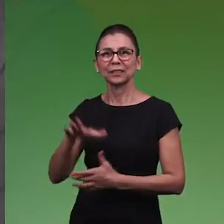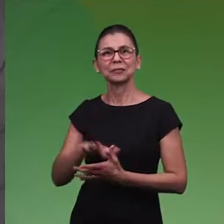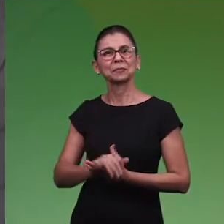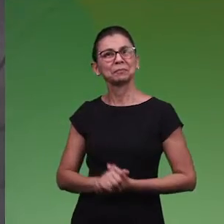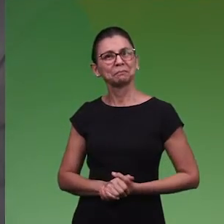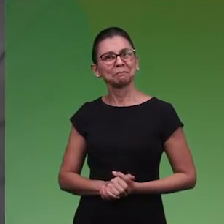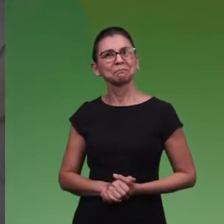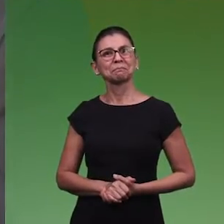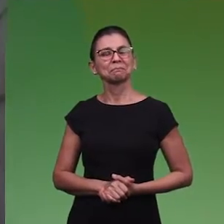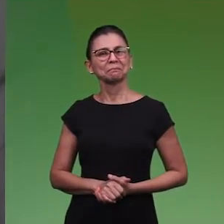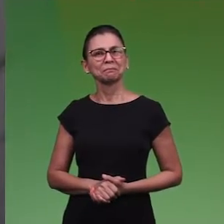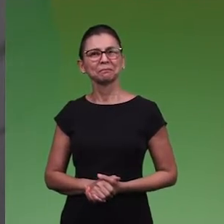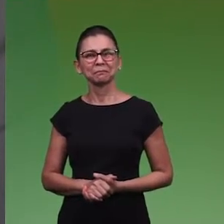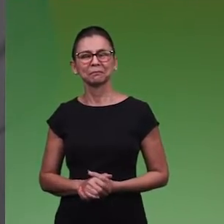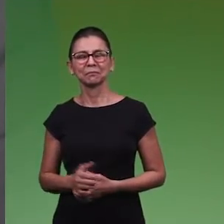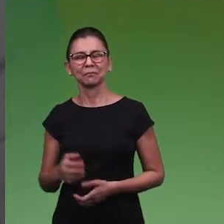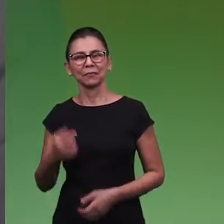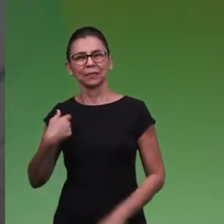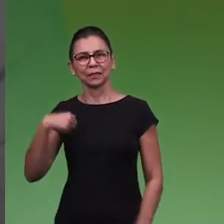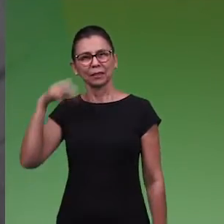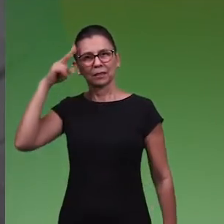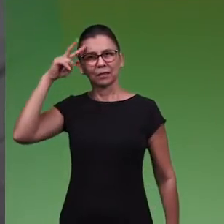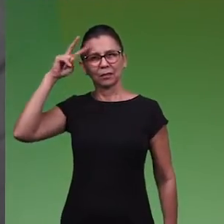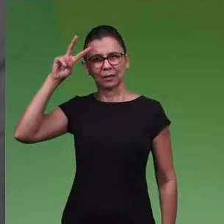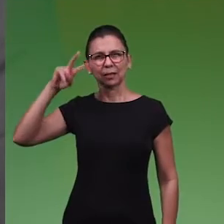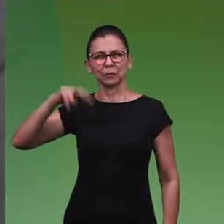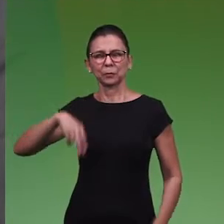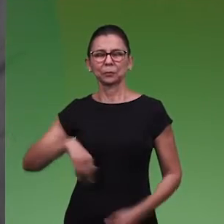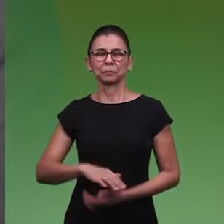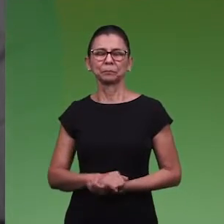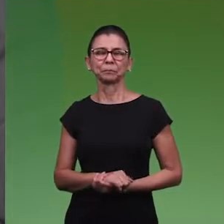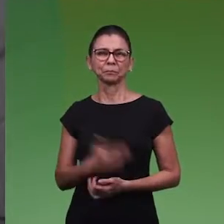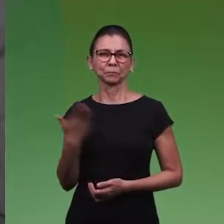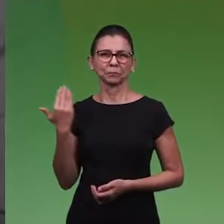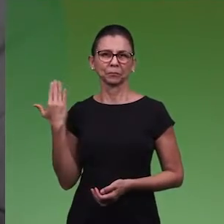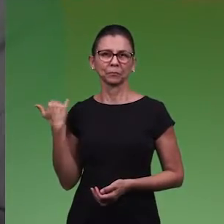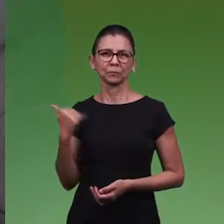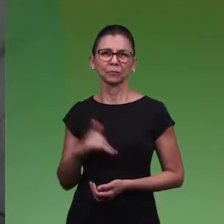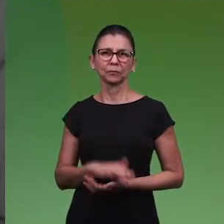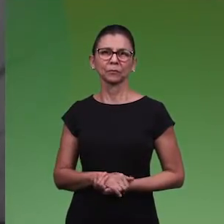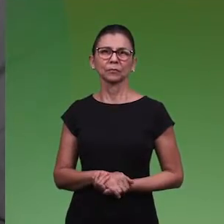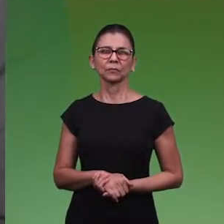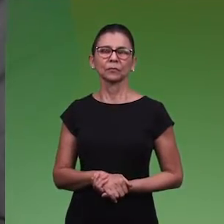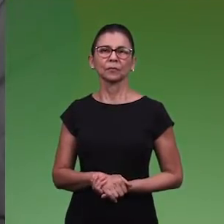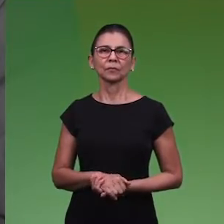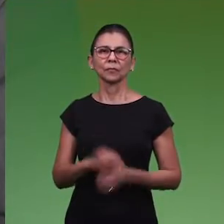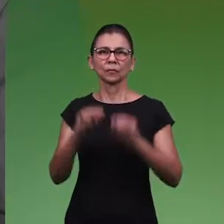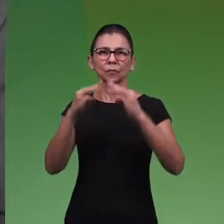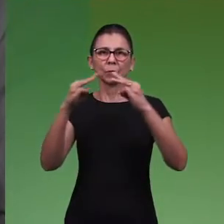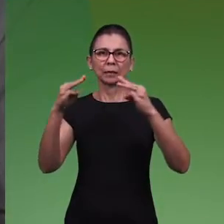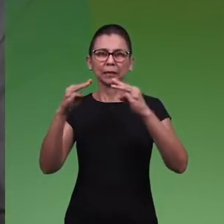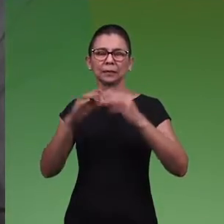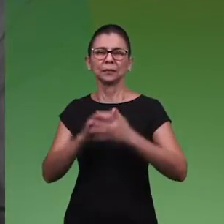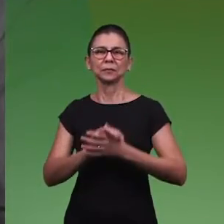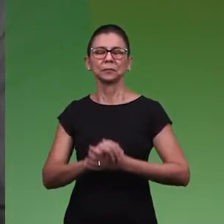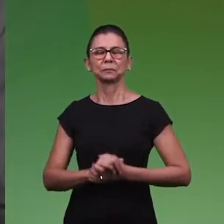malhada das ovelhas. Eu lembro que num passado um pouco longe, havia unções no Manaim.